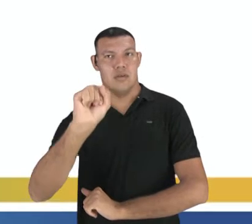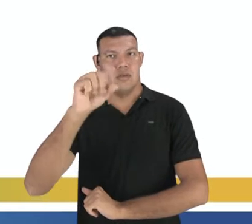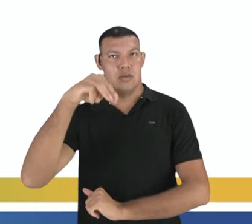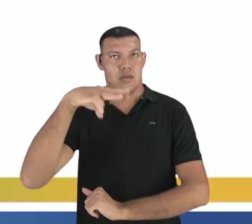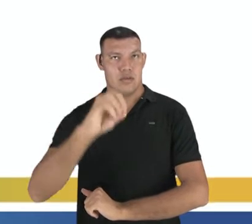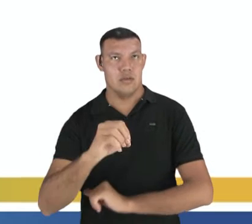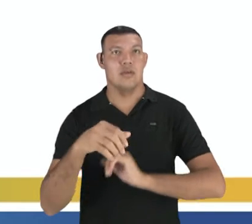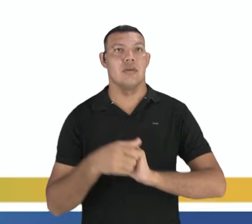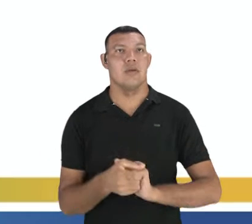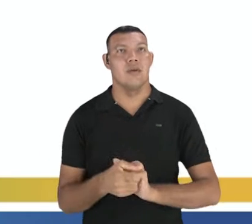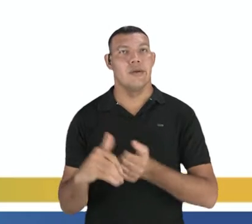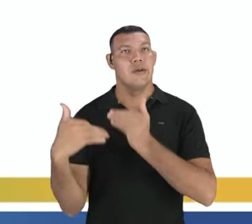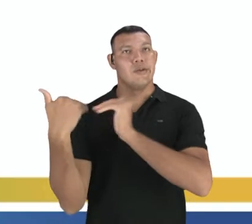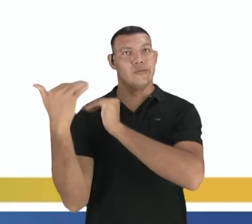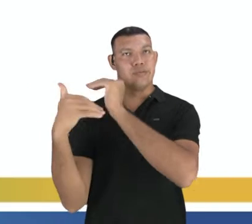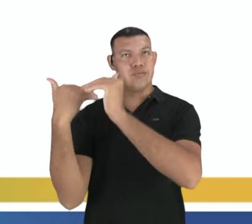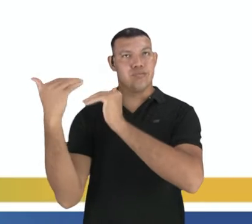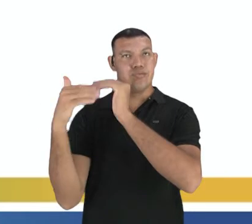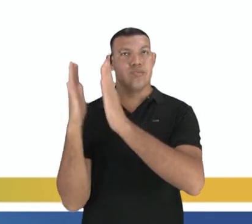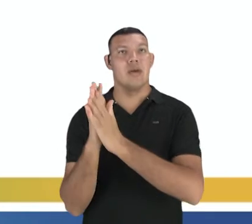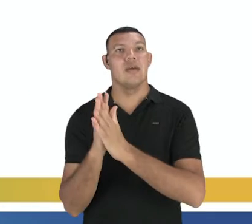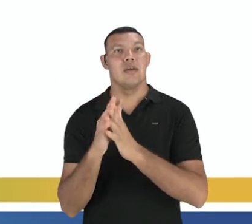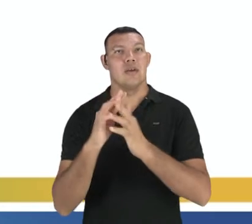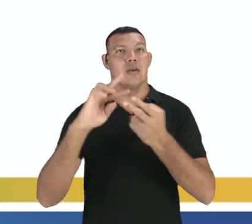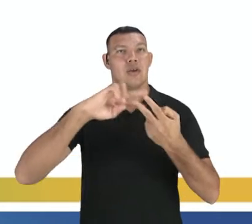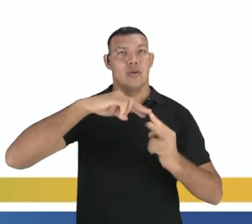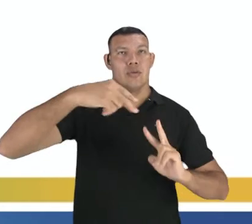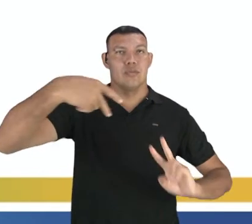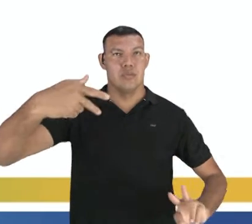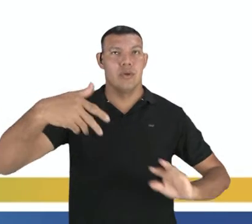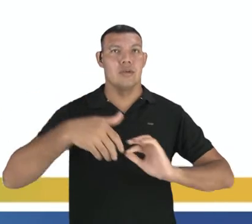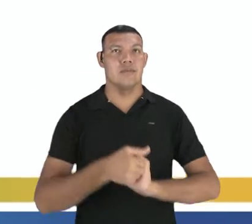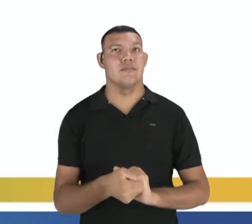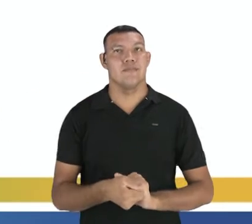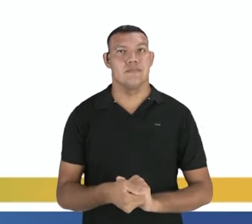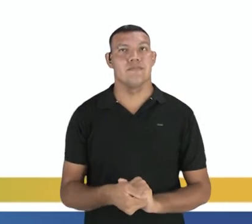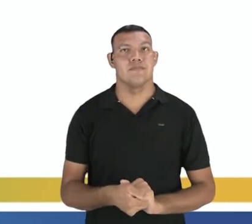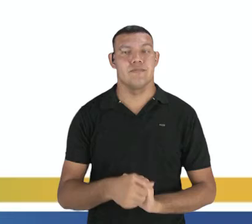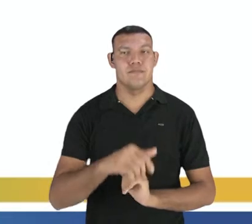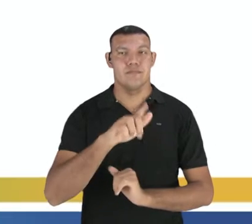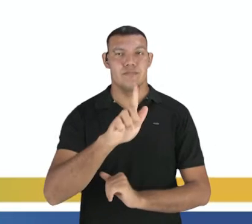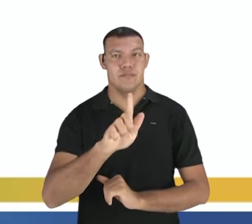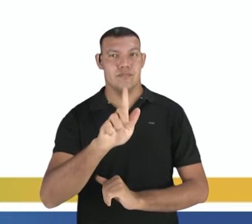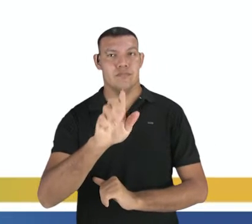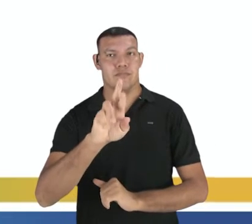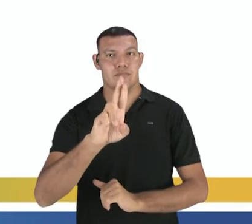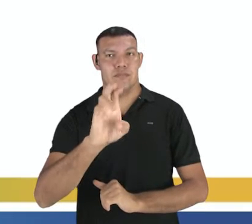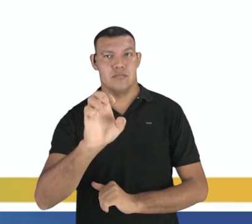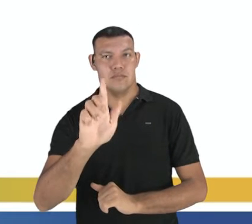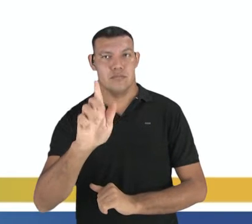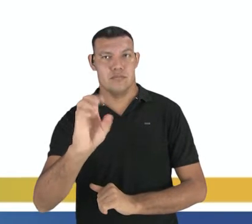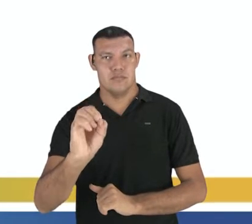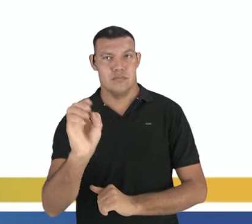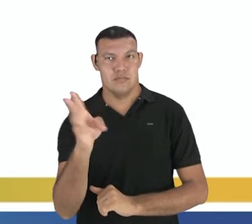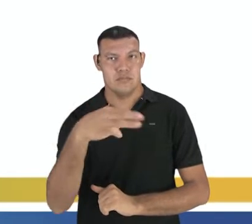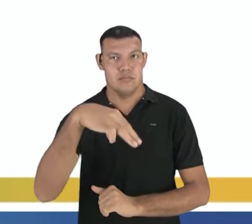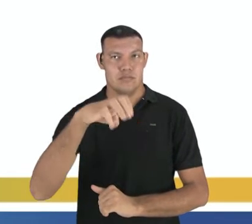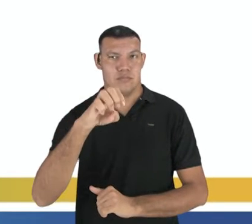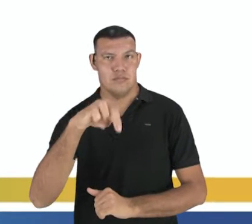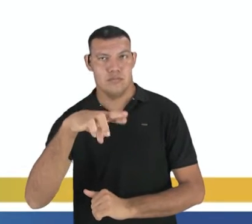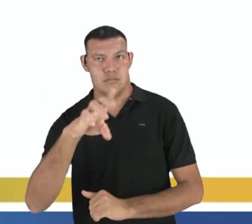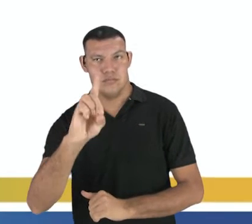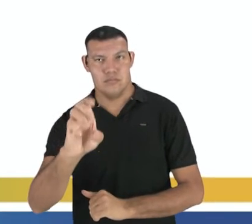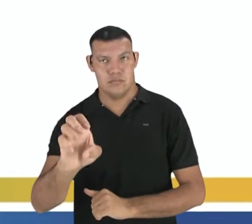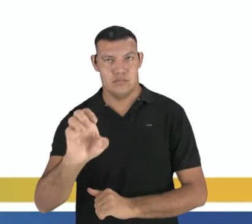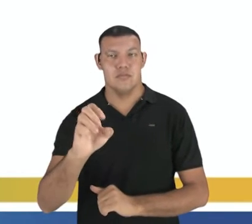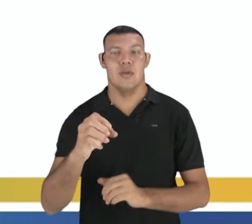né, genéticos, dos conhecimentos de Gregor Mendel, surgiram, então, juntamente com as